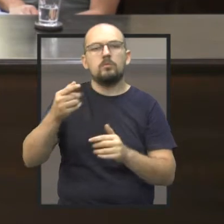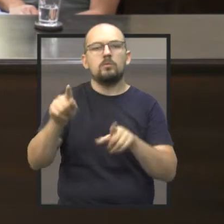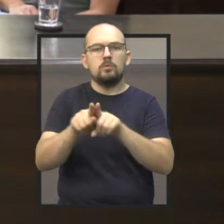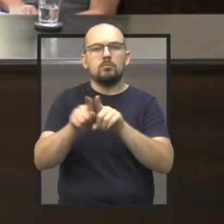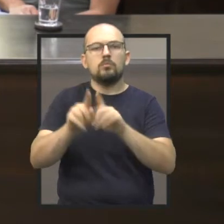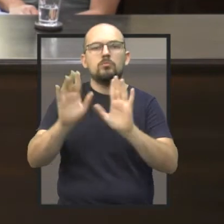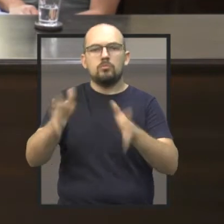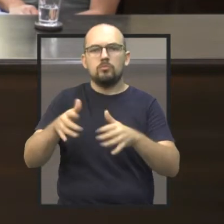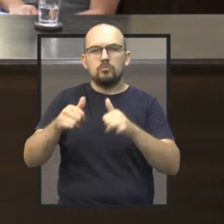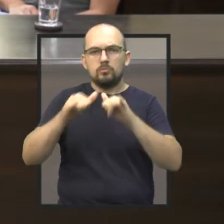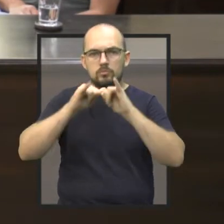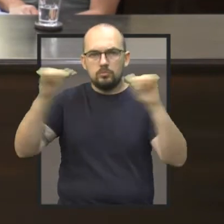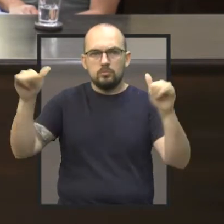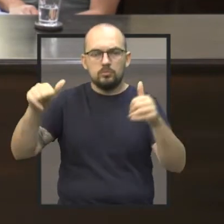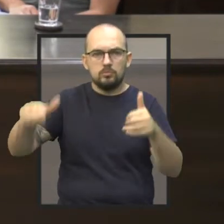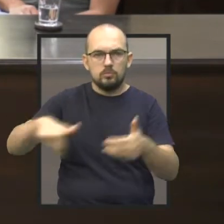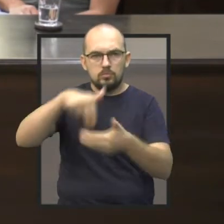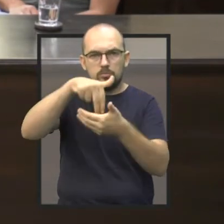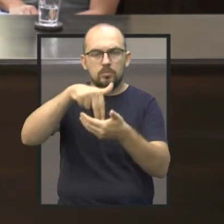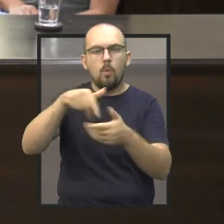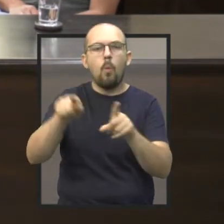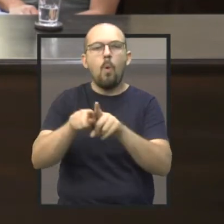inclusive a apontar